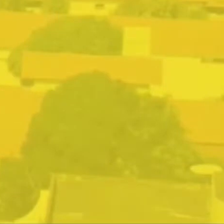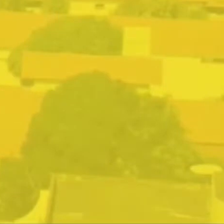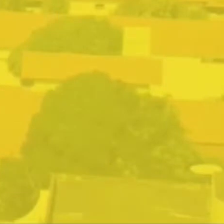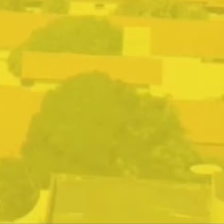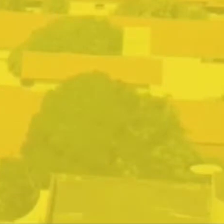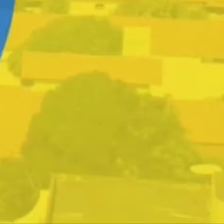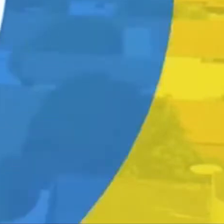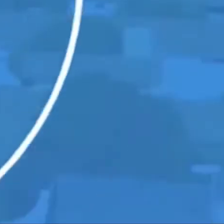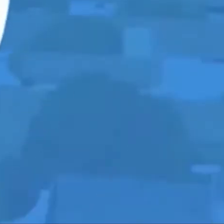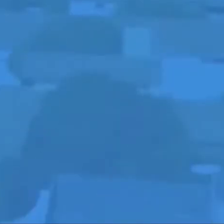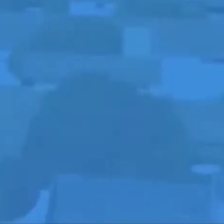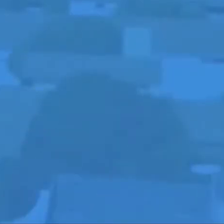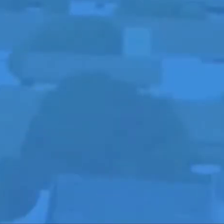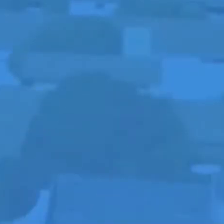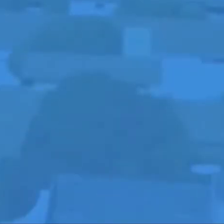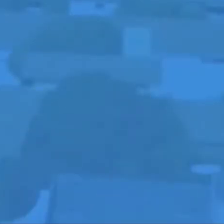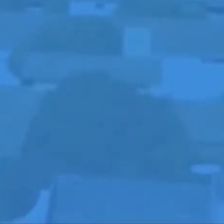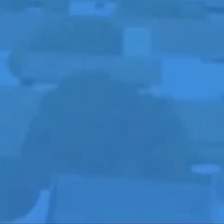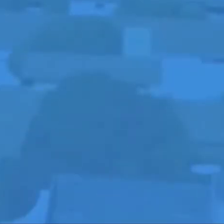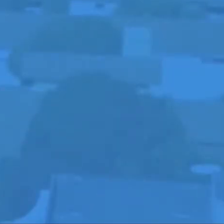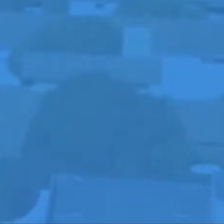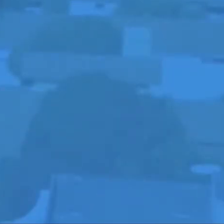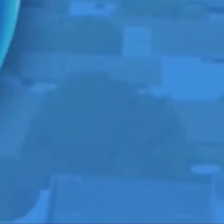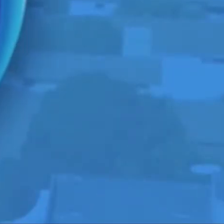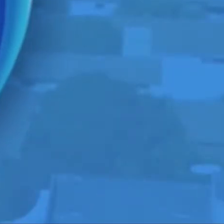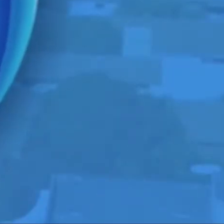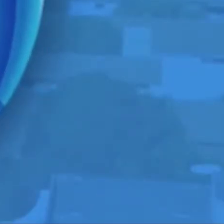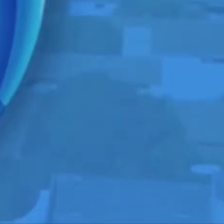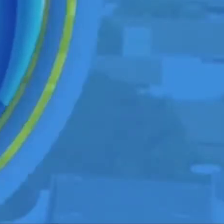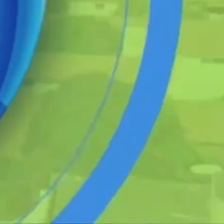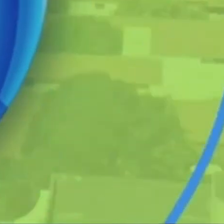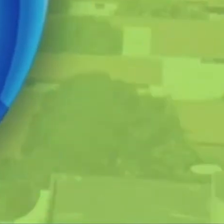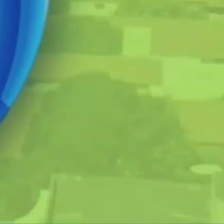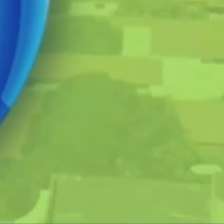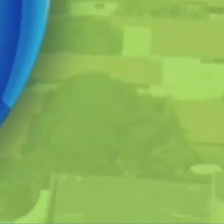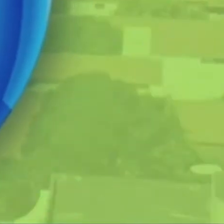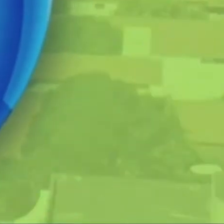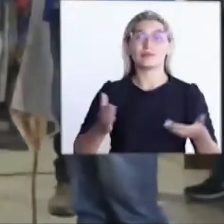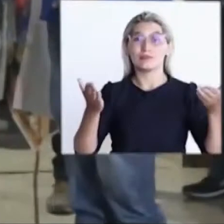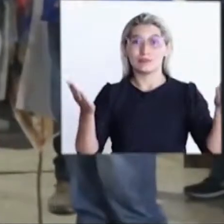Parnaíba! Para prefeito! 55!